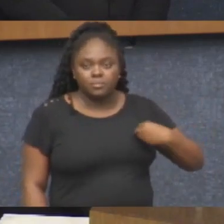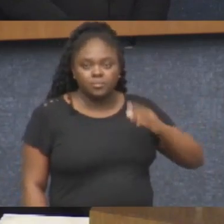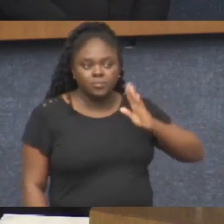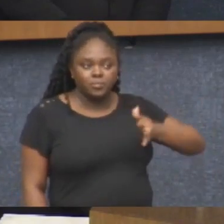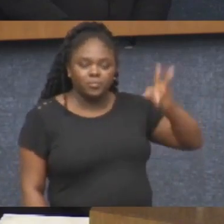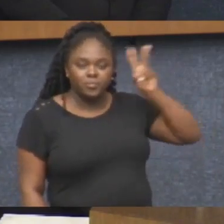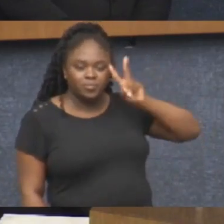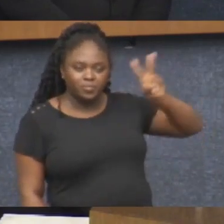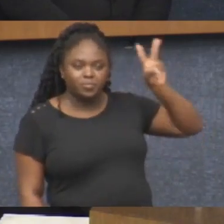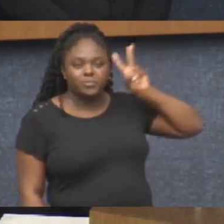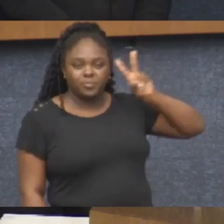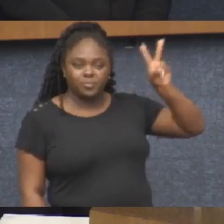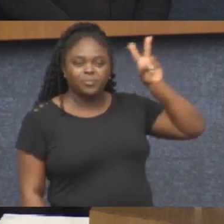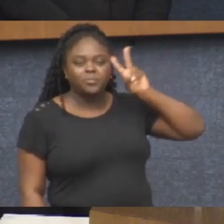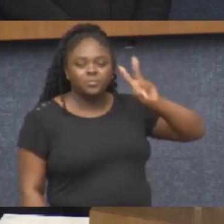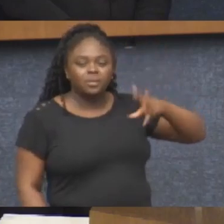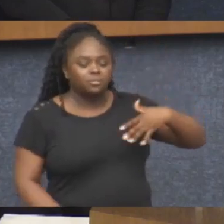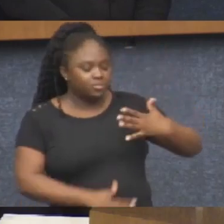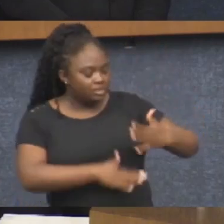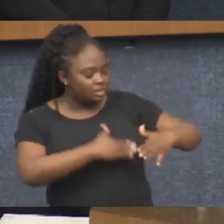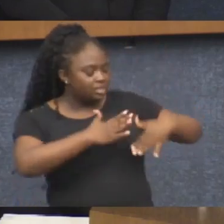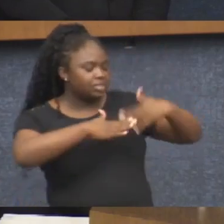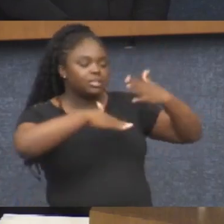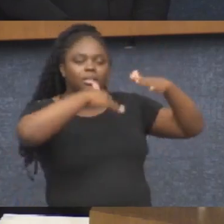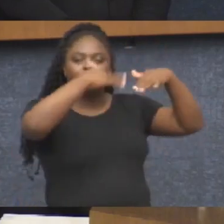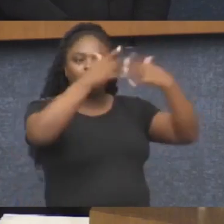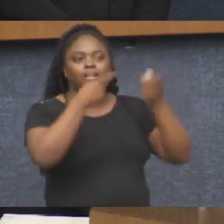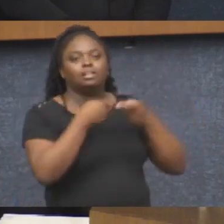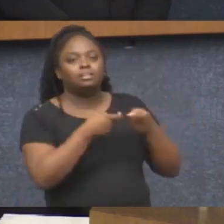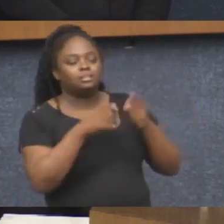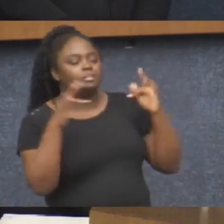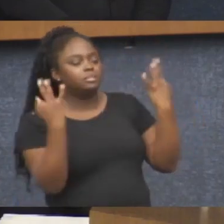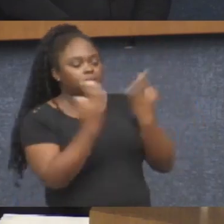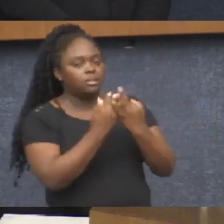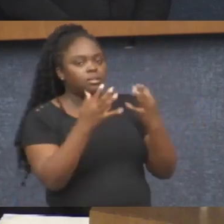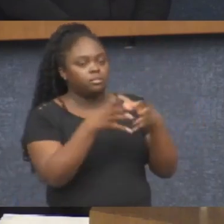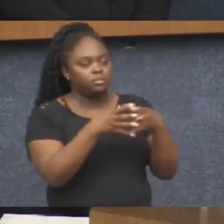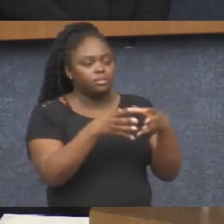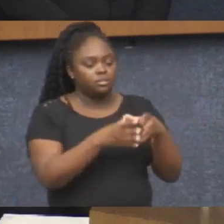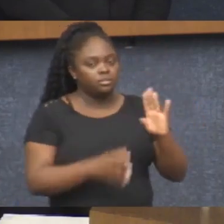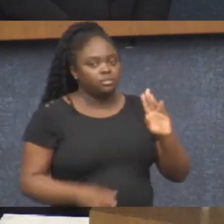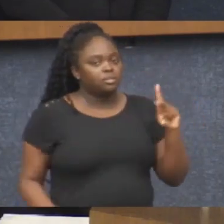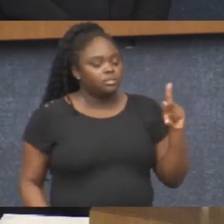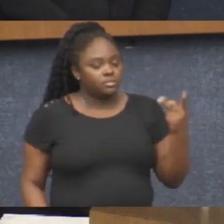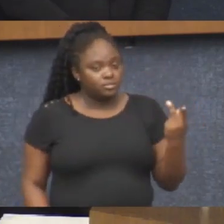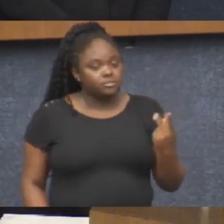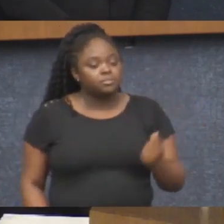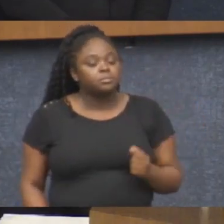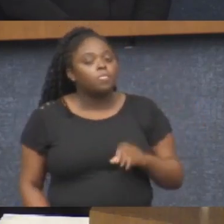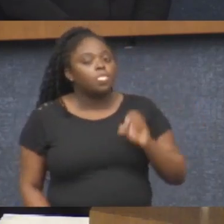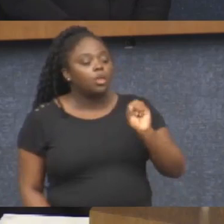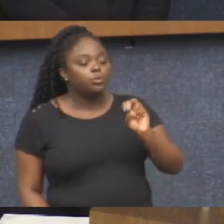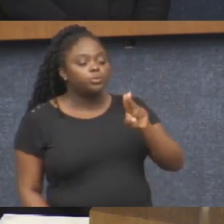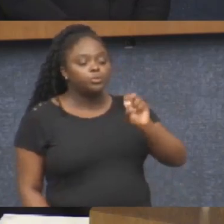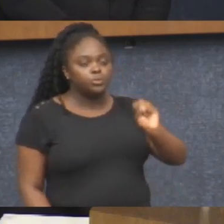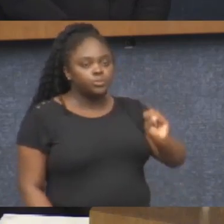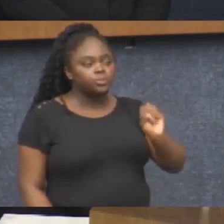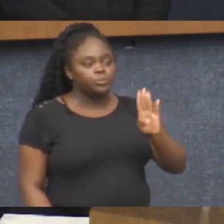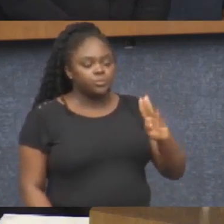né, dessa história de construção, né, da medicina de família e comunidade belo-horizontina, do